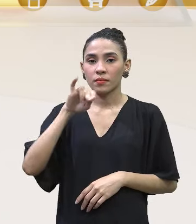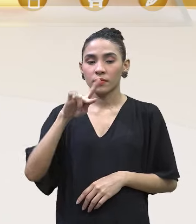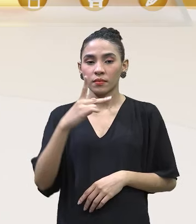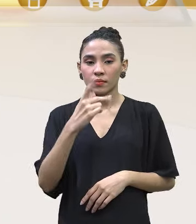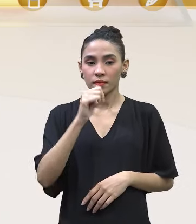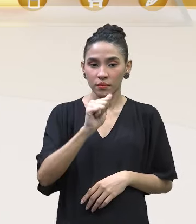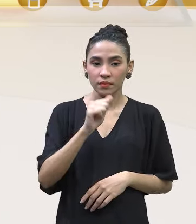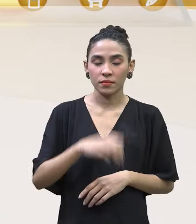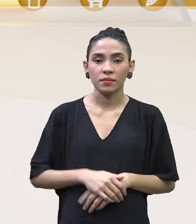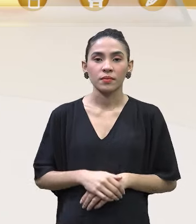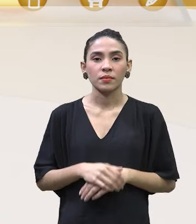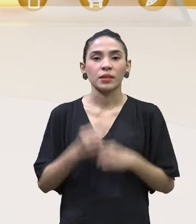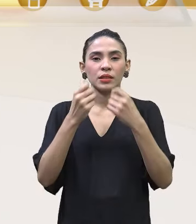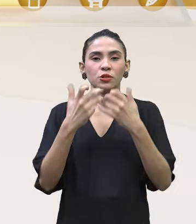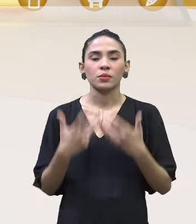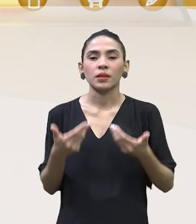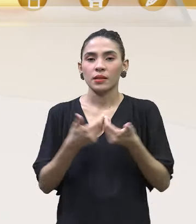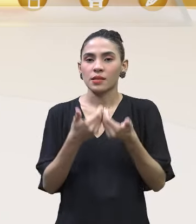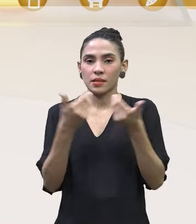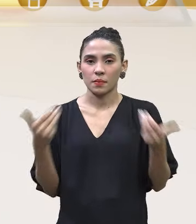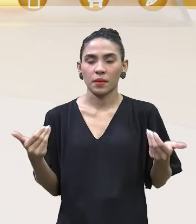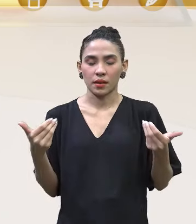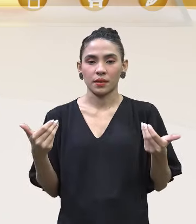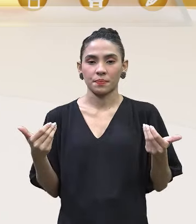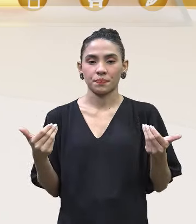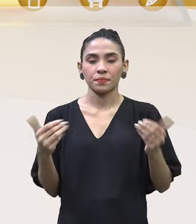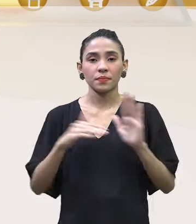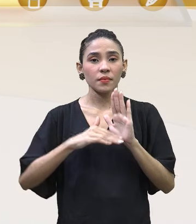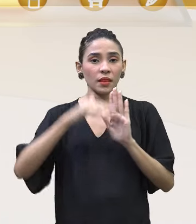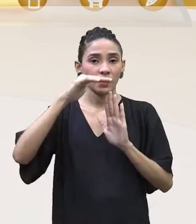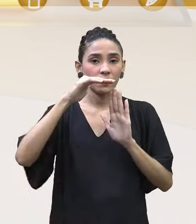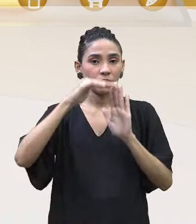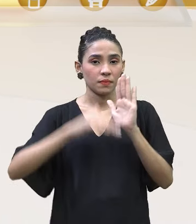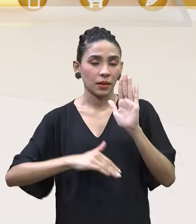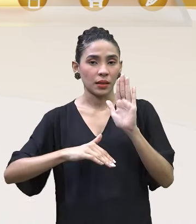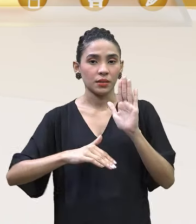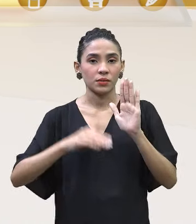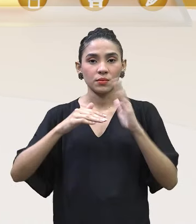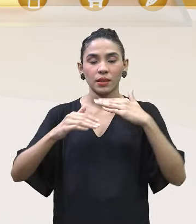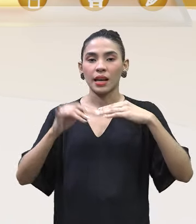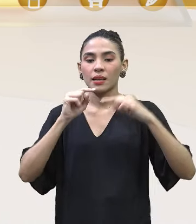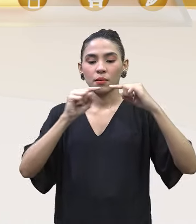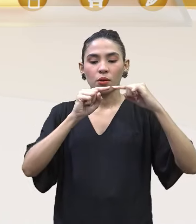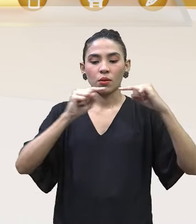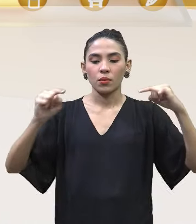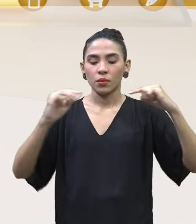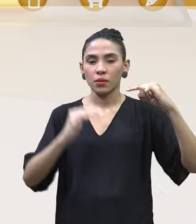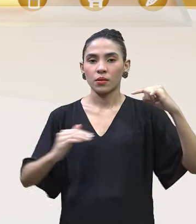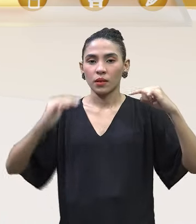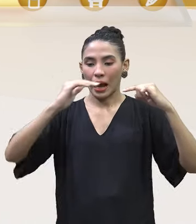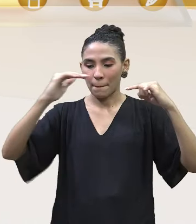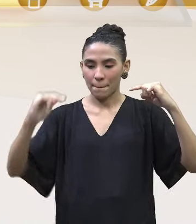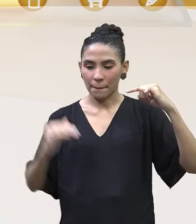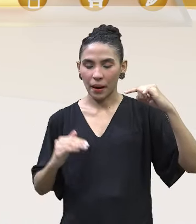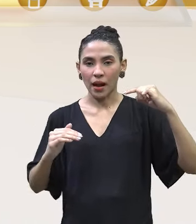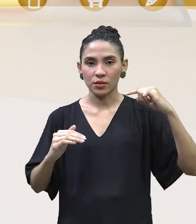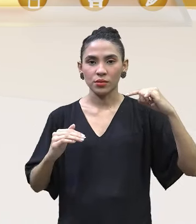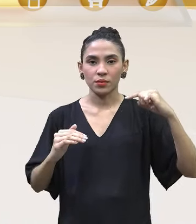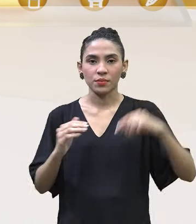trata que define se estáa ou abaixo se estiver abaixo dessa linha vai dizer que tá abaixo da linha dessa